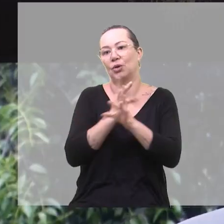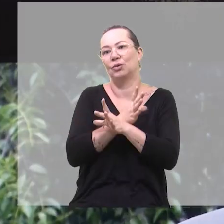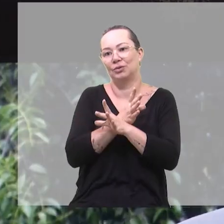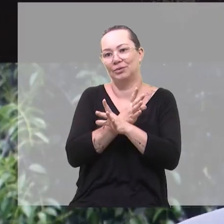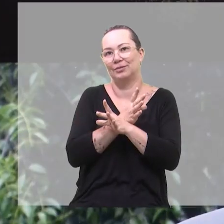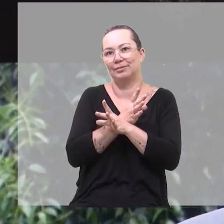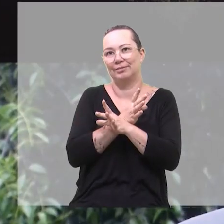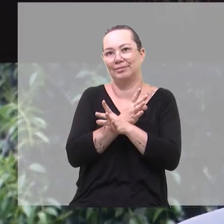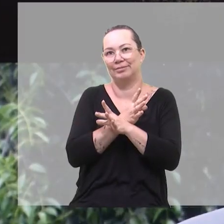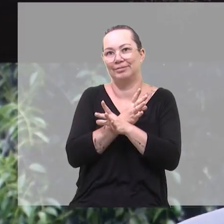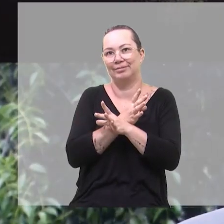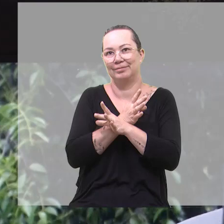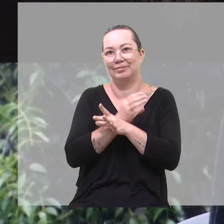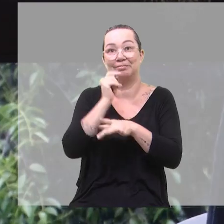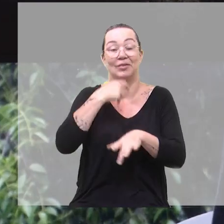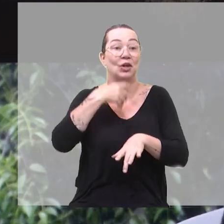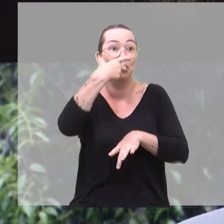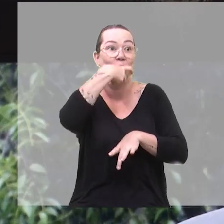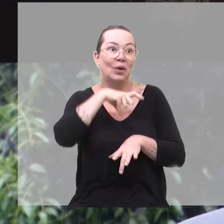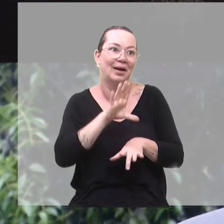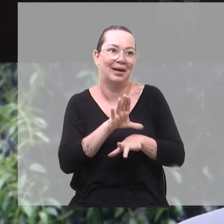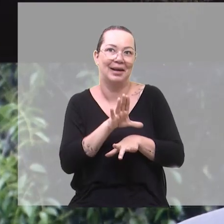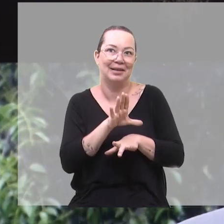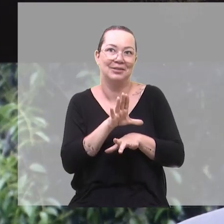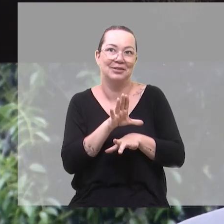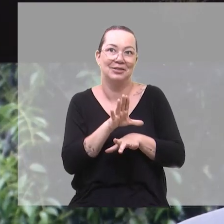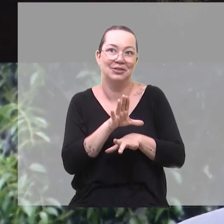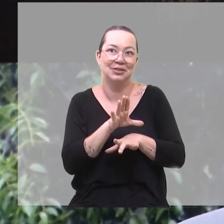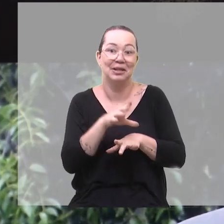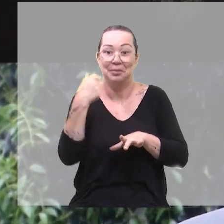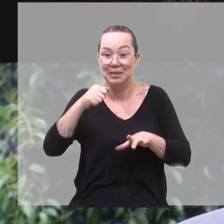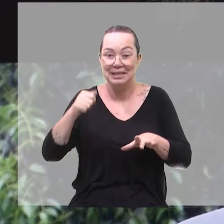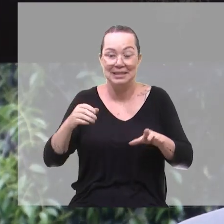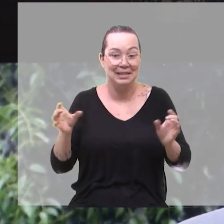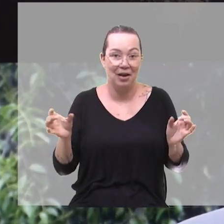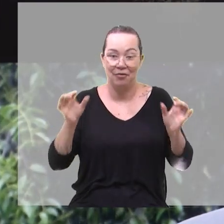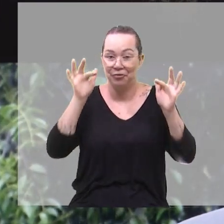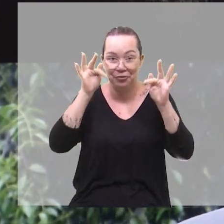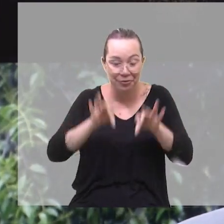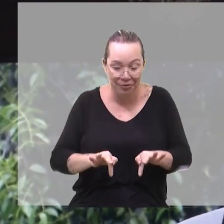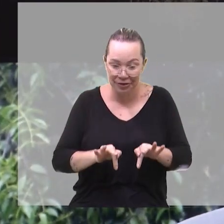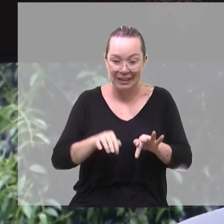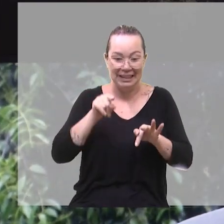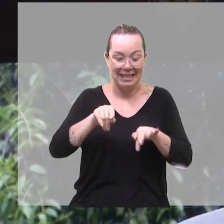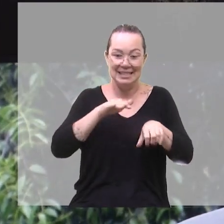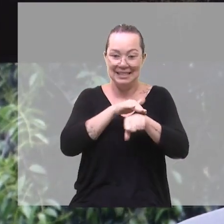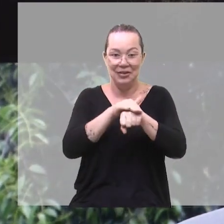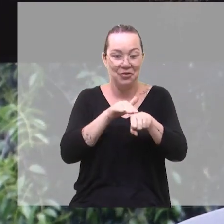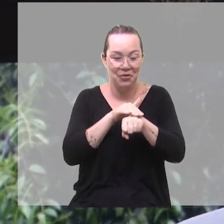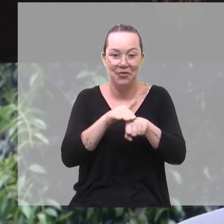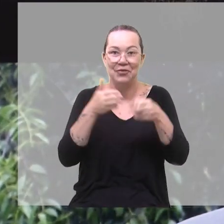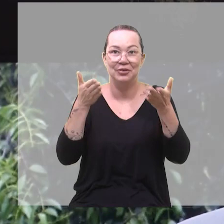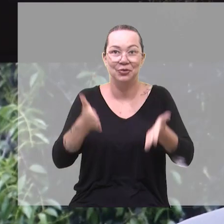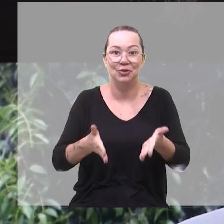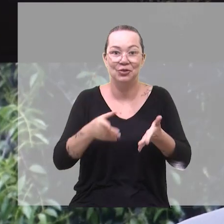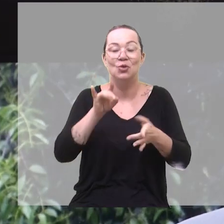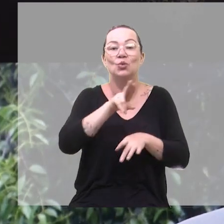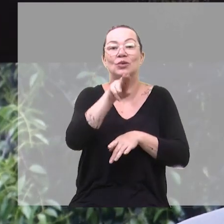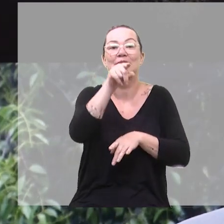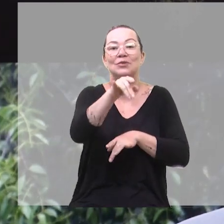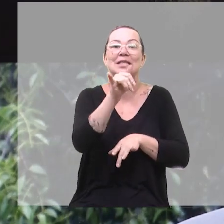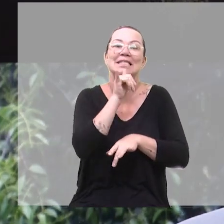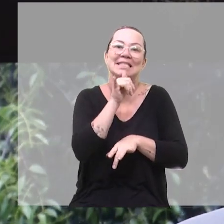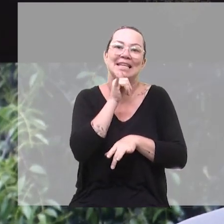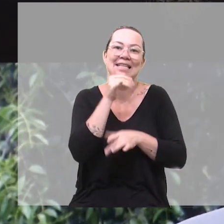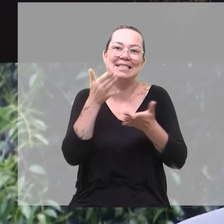acabou. Olha, eu acho... Aí acabou. Eu acho, seu Reis, que eu acho que a gente tem que encerrar a Roda de Saberes. Eu acho que